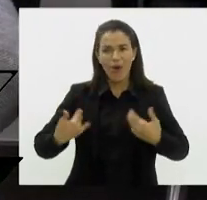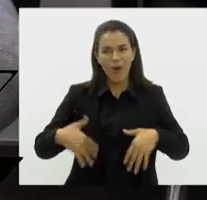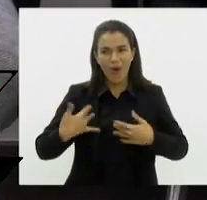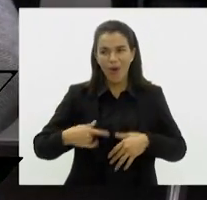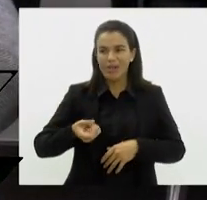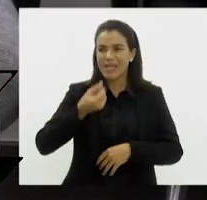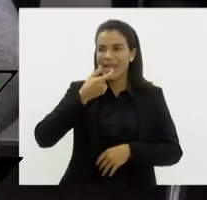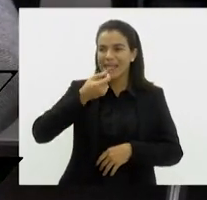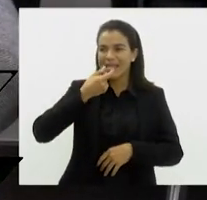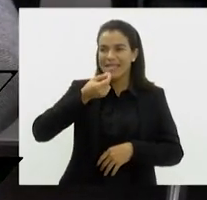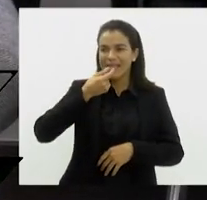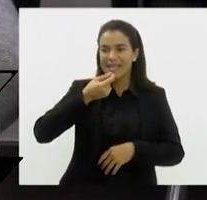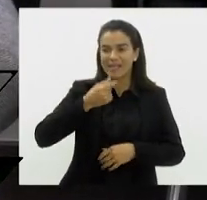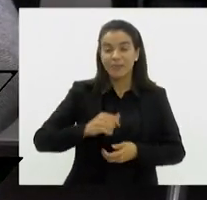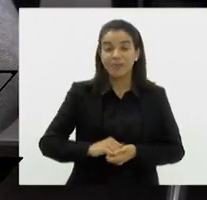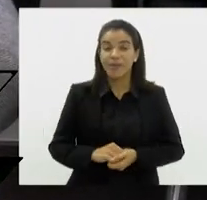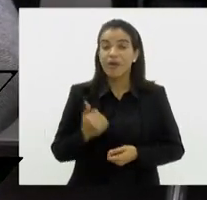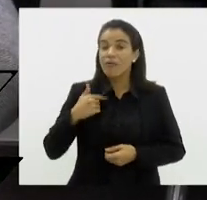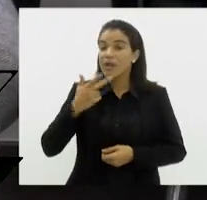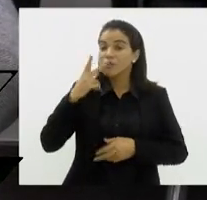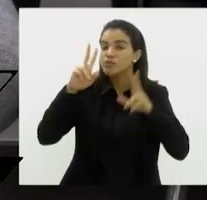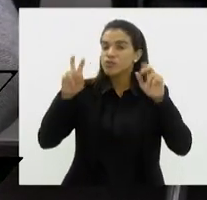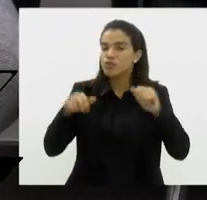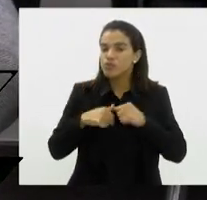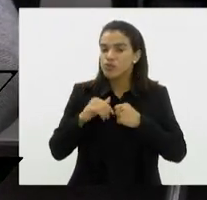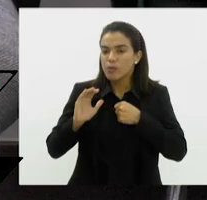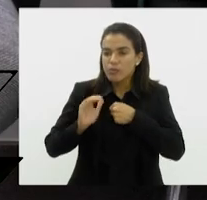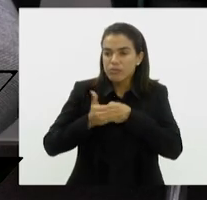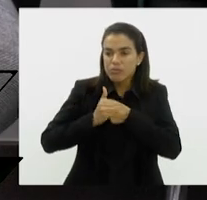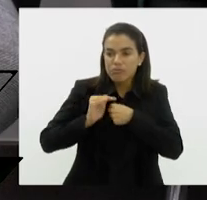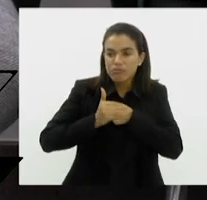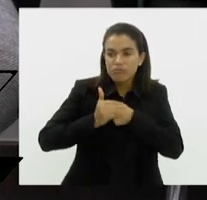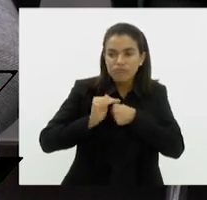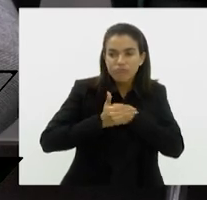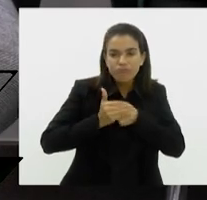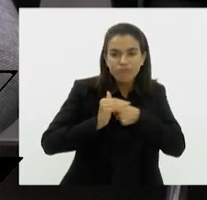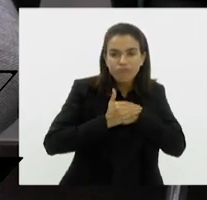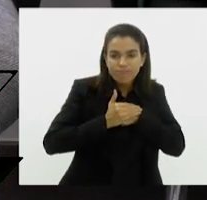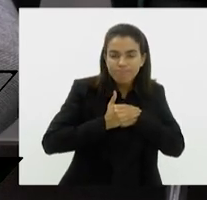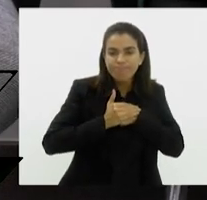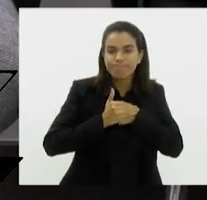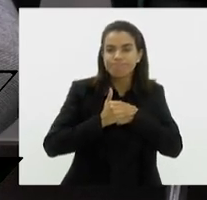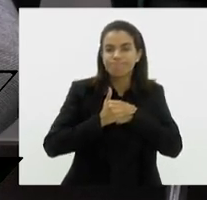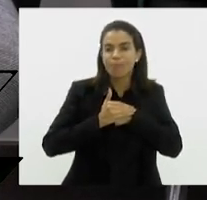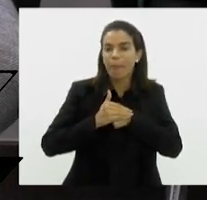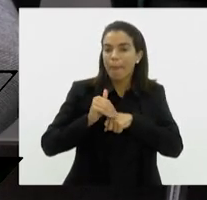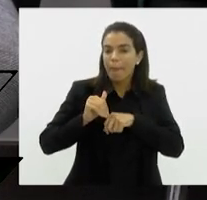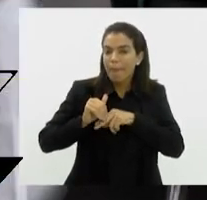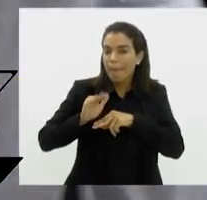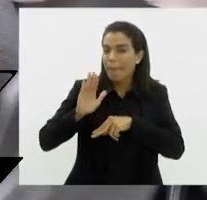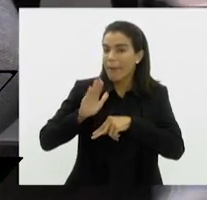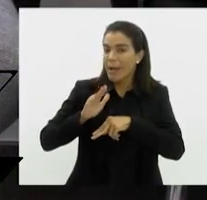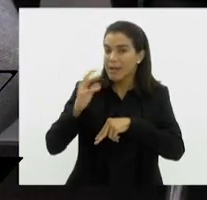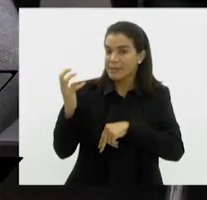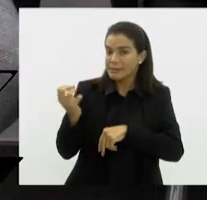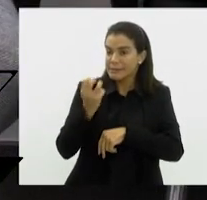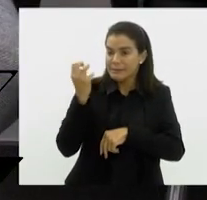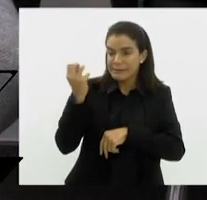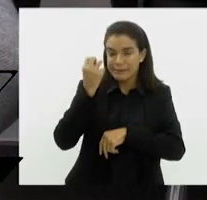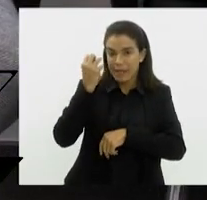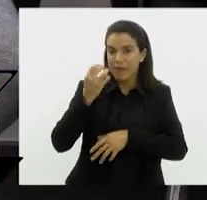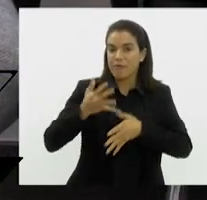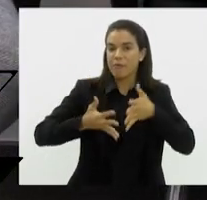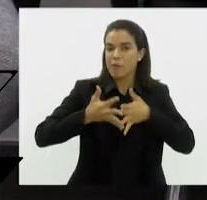dizer é a questão do sigilo cada vez vai estar mais seriamente